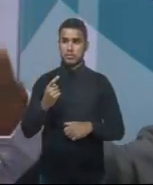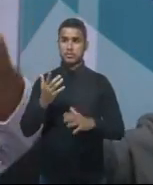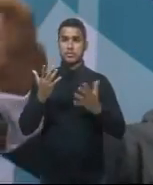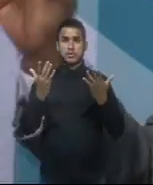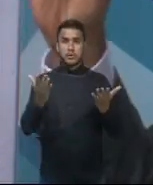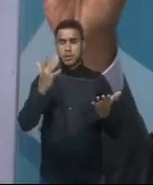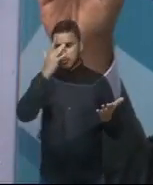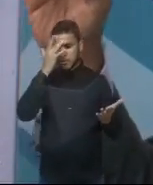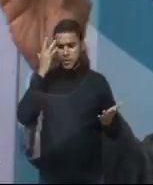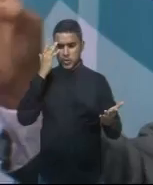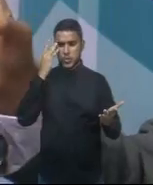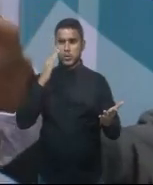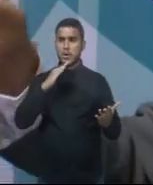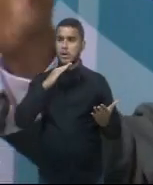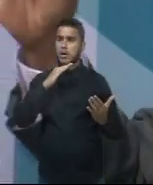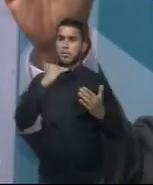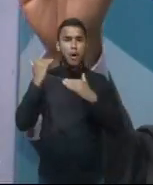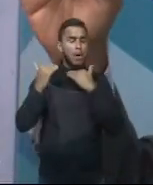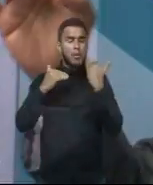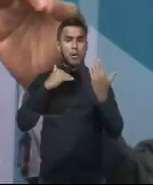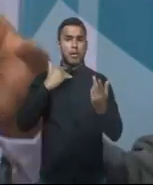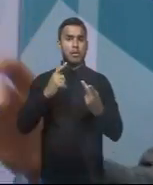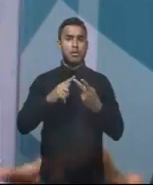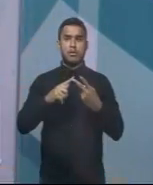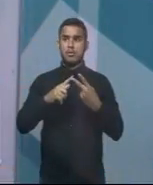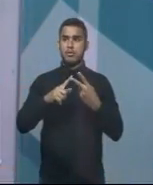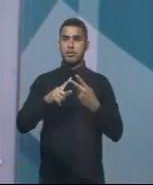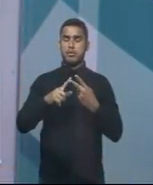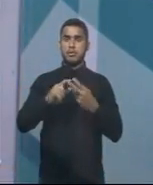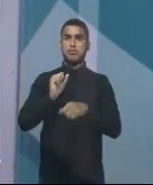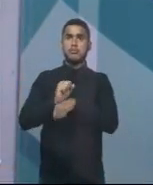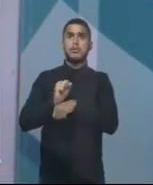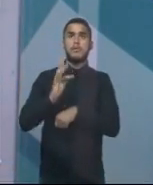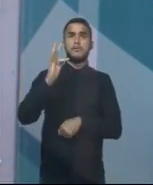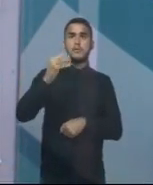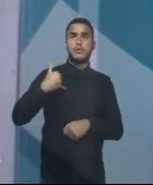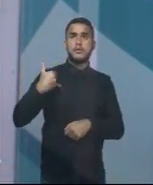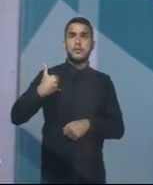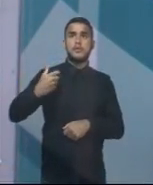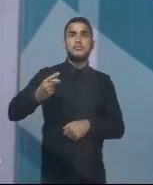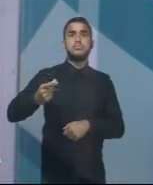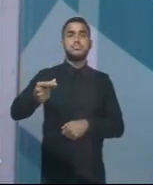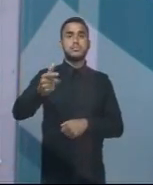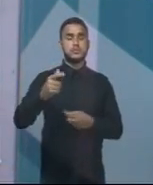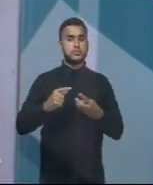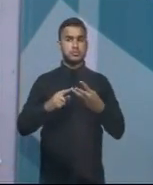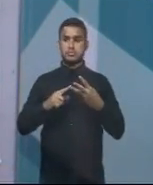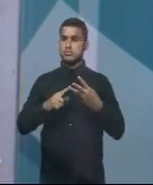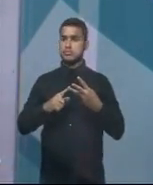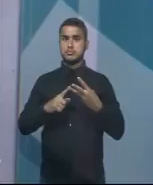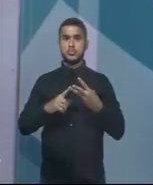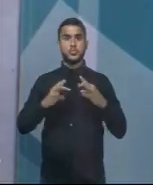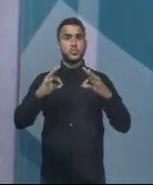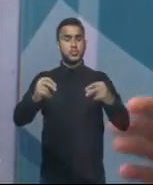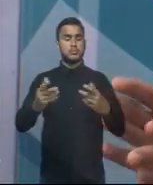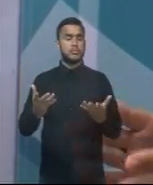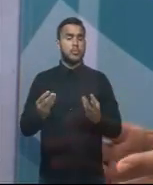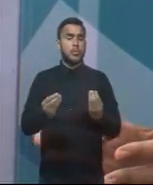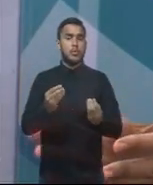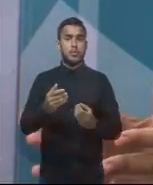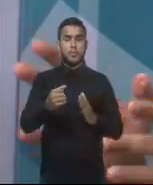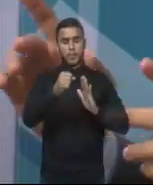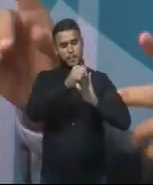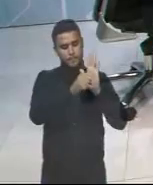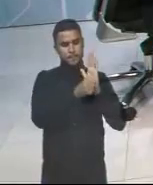analfabetismo, de mortalidade infantil, de esperança de vida ao nascer. E a partir da modernidade, principalmente a partir da metade do século